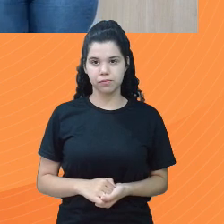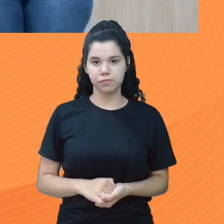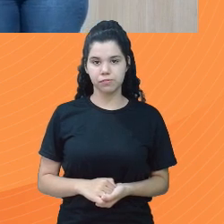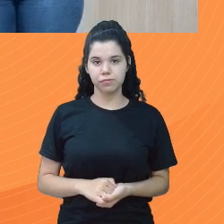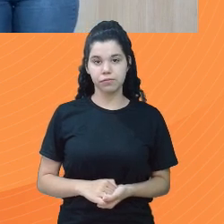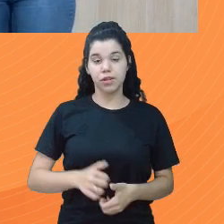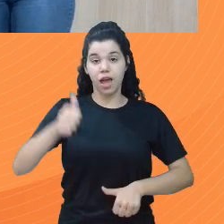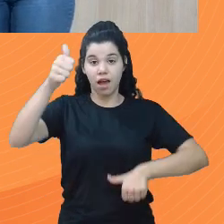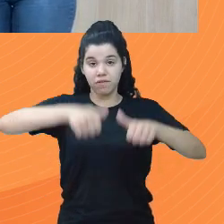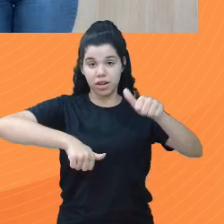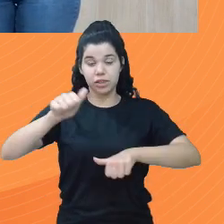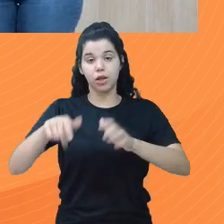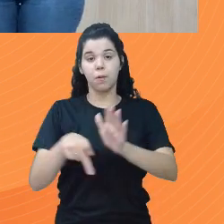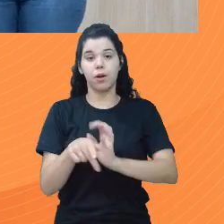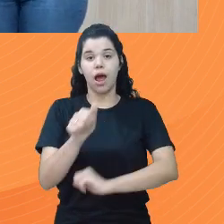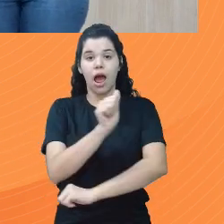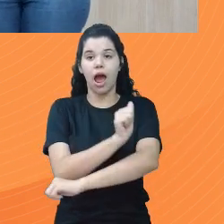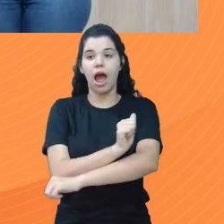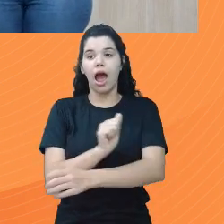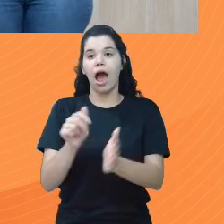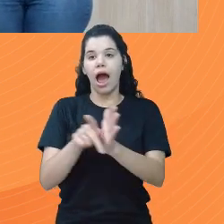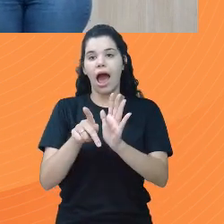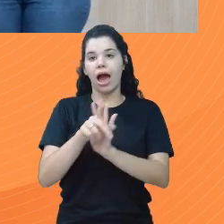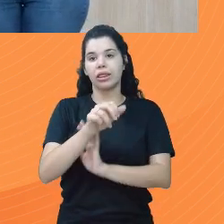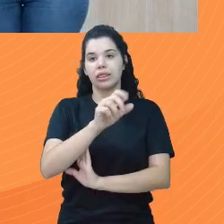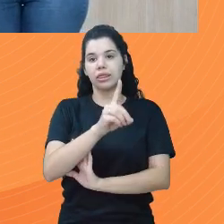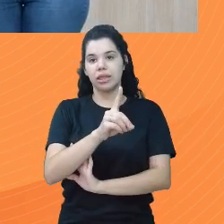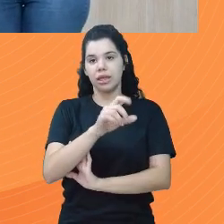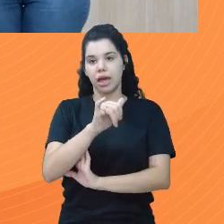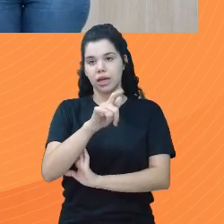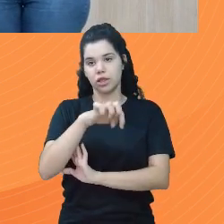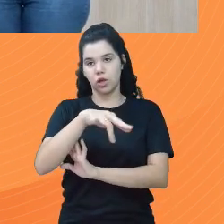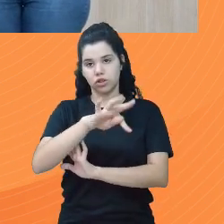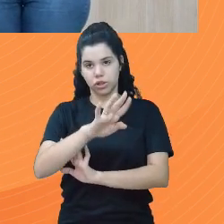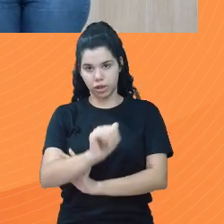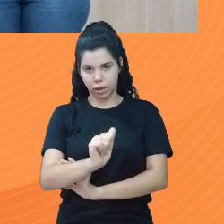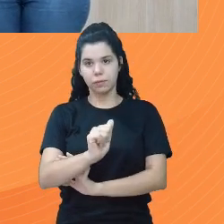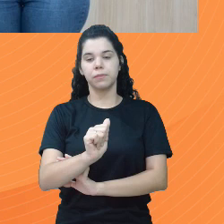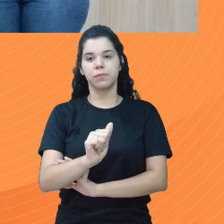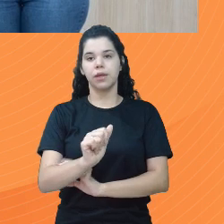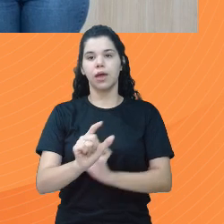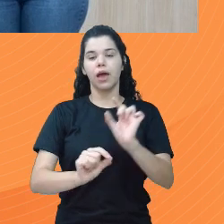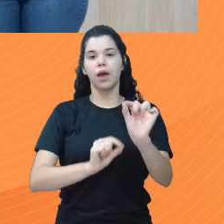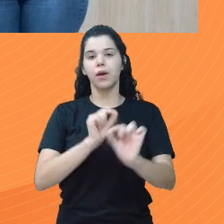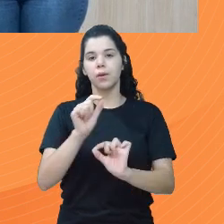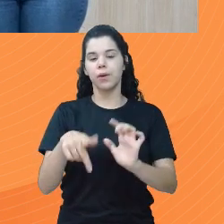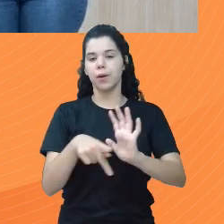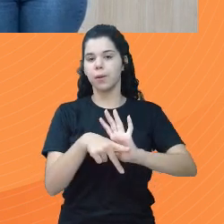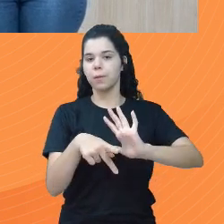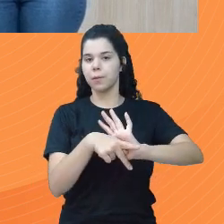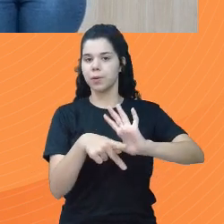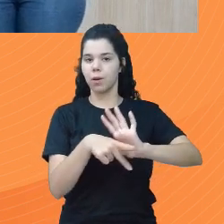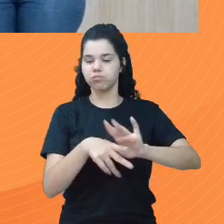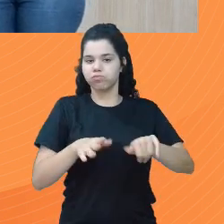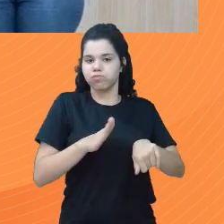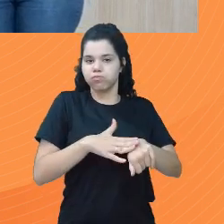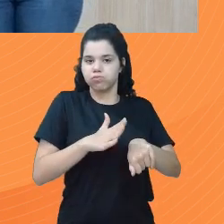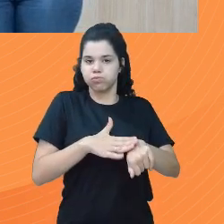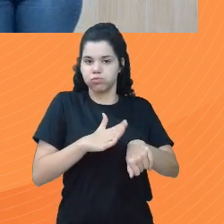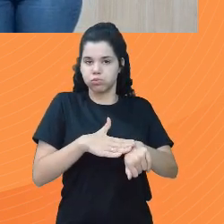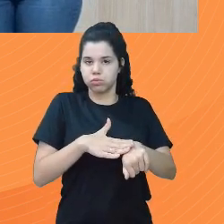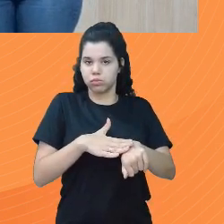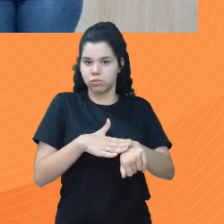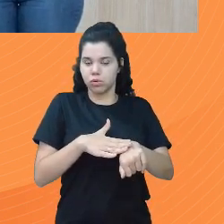Avaliação diagnóstica. Então, quando a gente fala de diagnóstico, a gente está falando de uma situação. Como é que eu